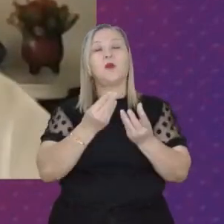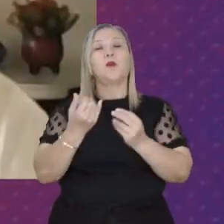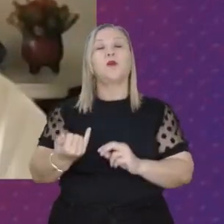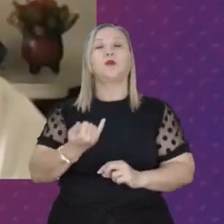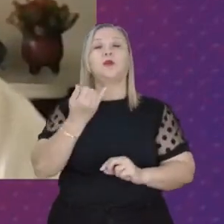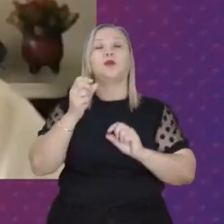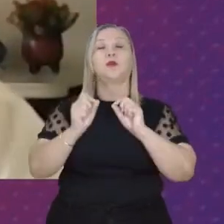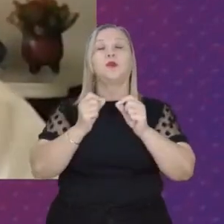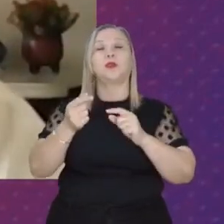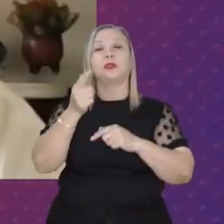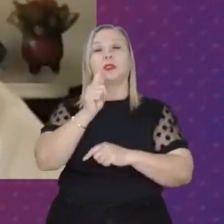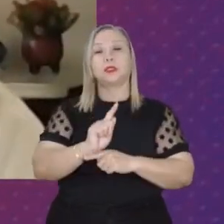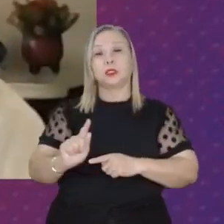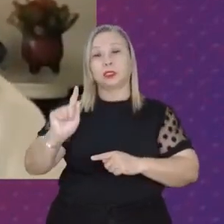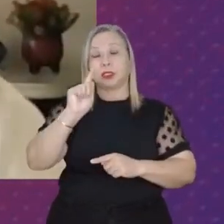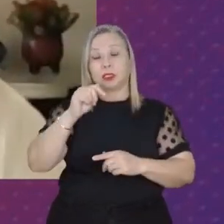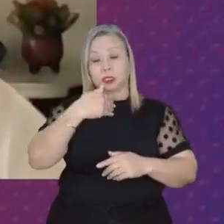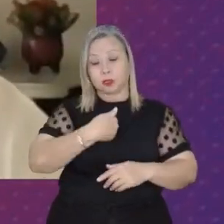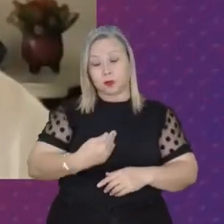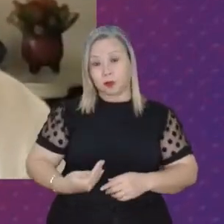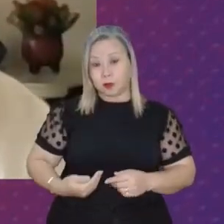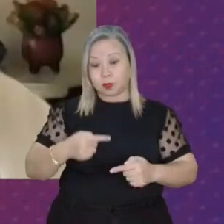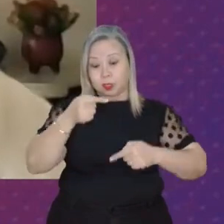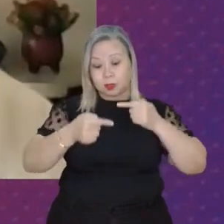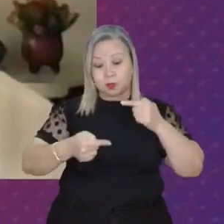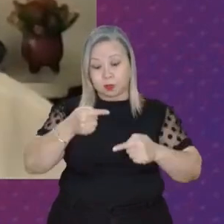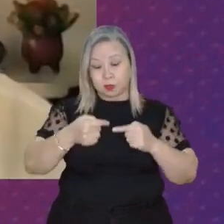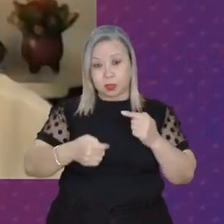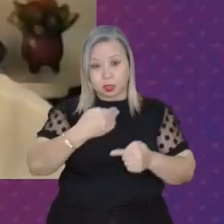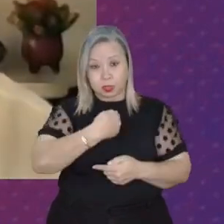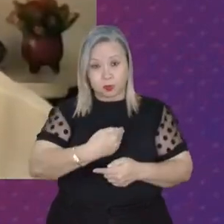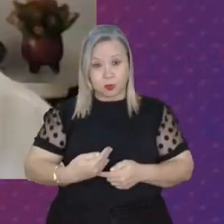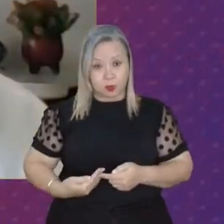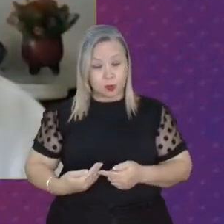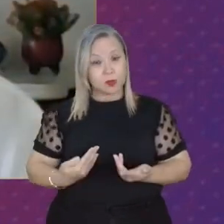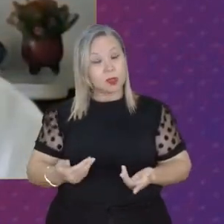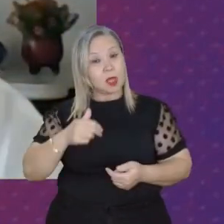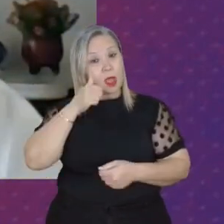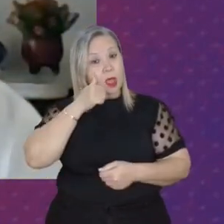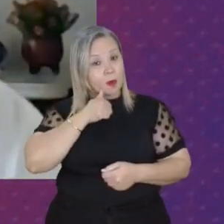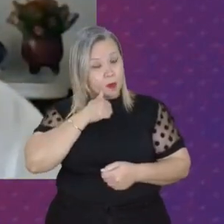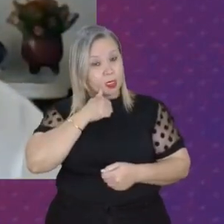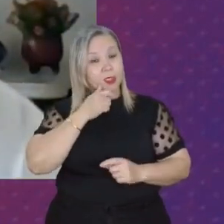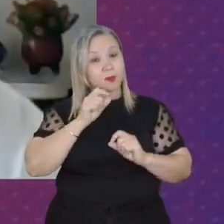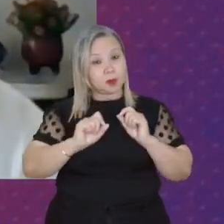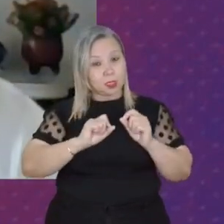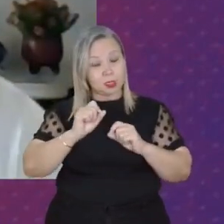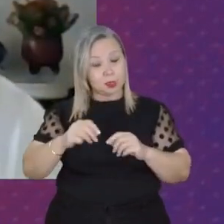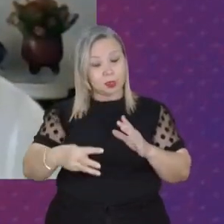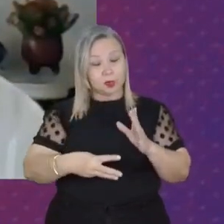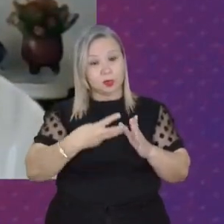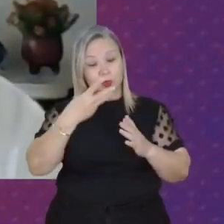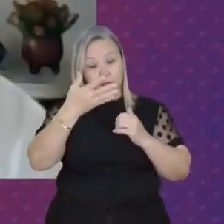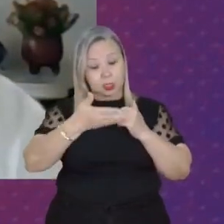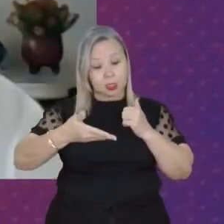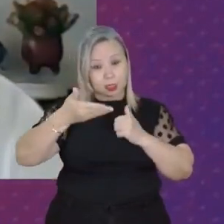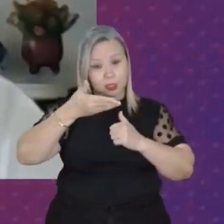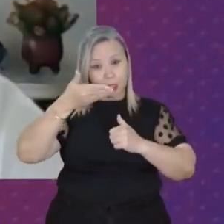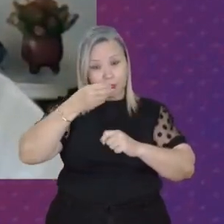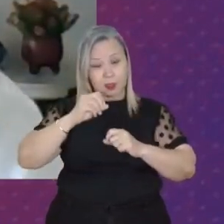importante na gestão pública, nas políticas públicas para as mulheres, nos 3 níveis. No